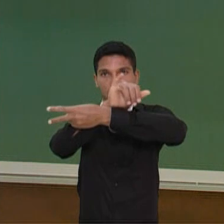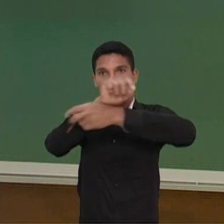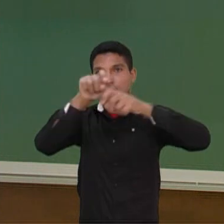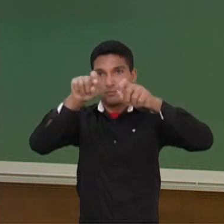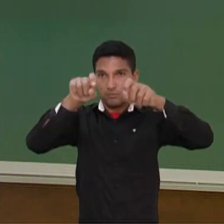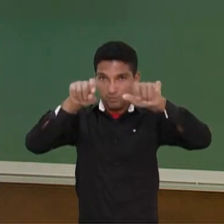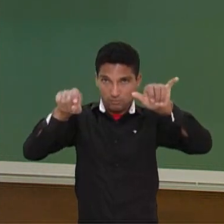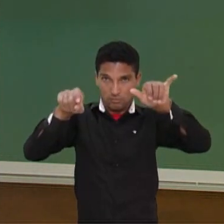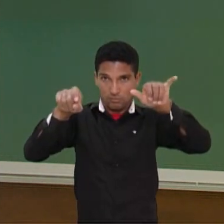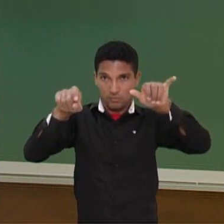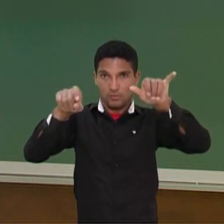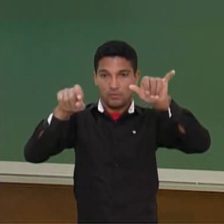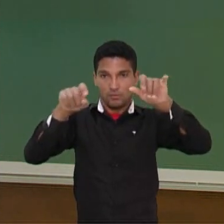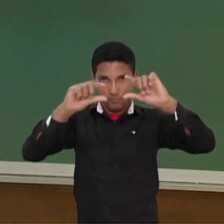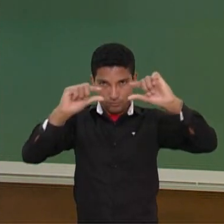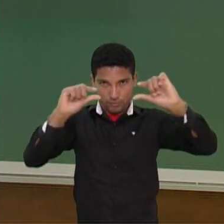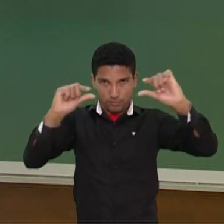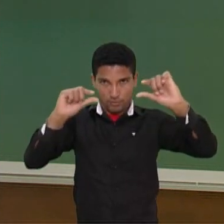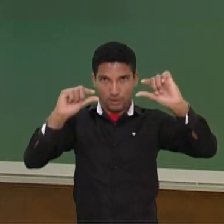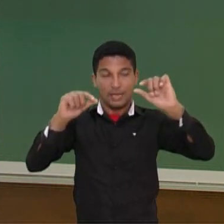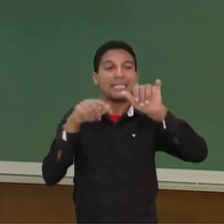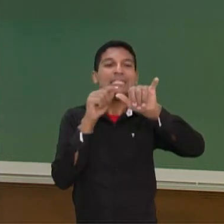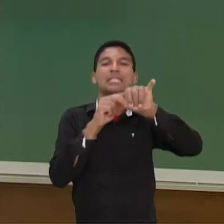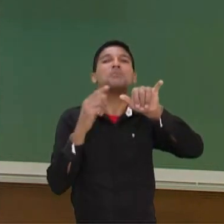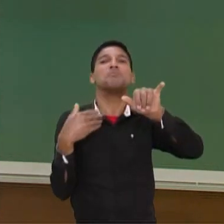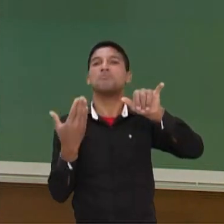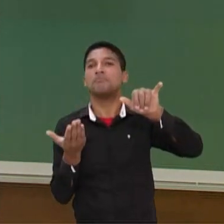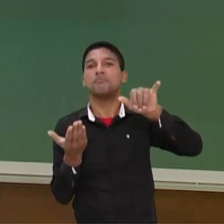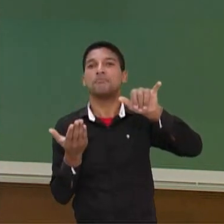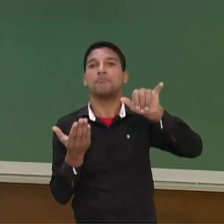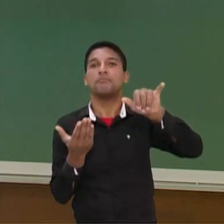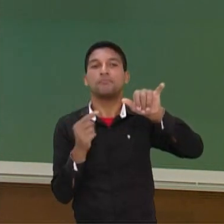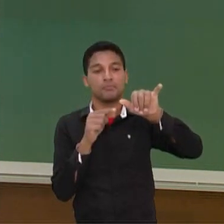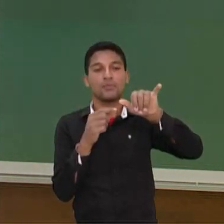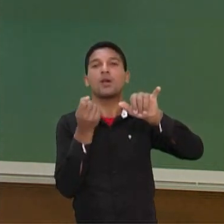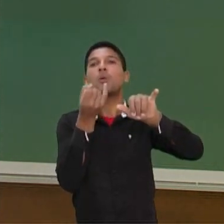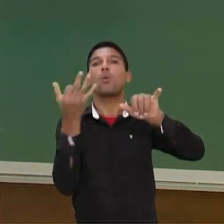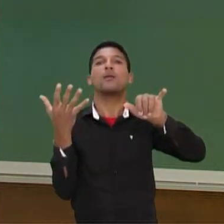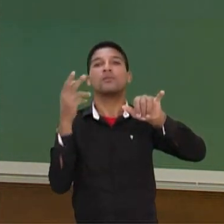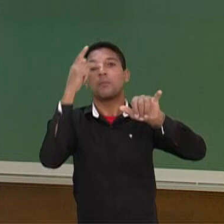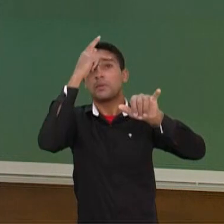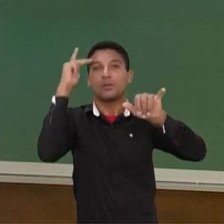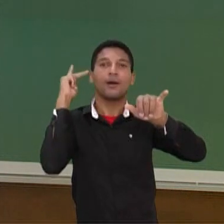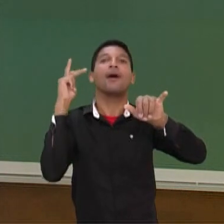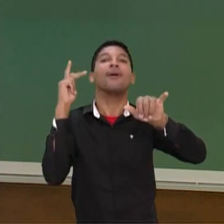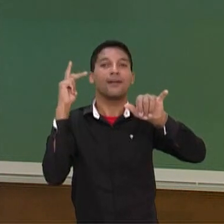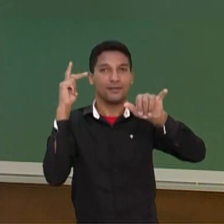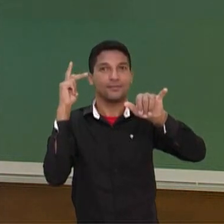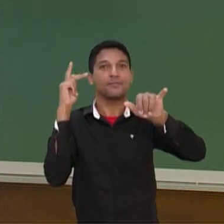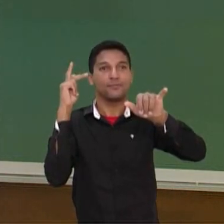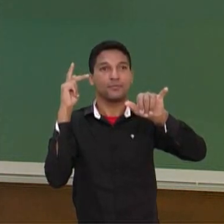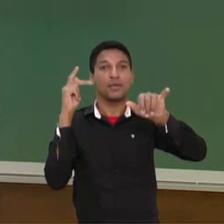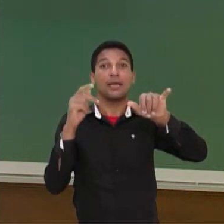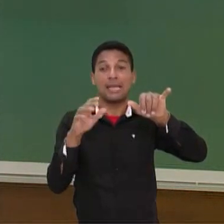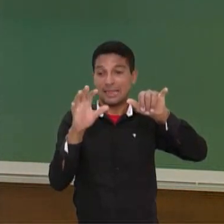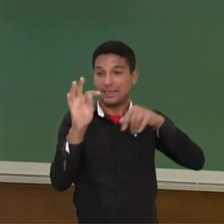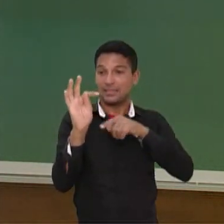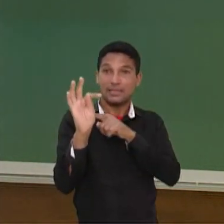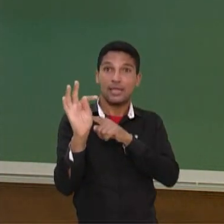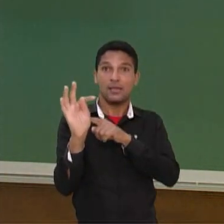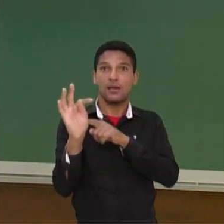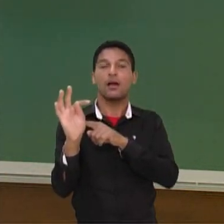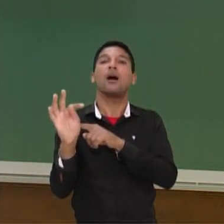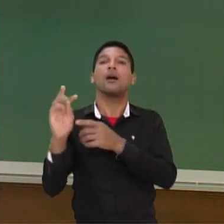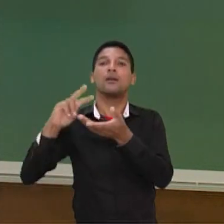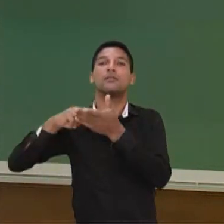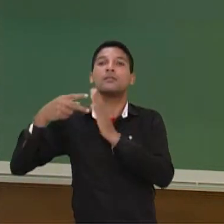lê a quantidade y de pessoas, então o y que está na minha função é a quantidade de pessoas. Ele diz lá, após t minutos, ou seja,